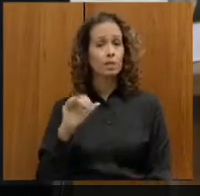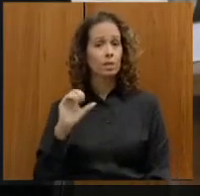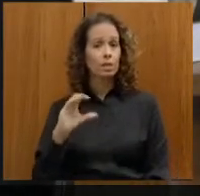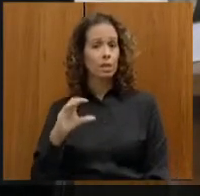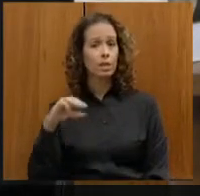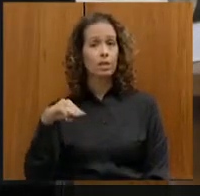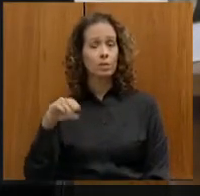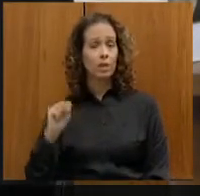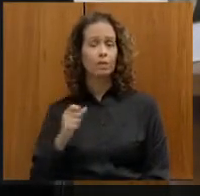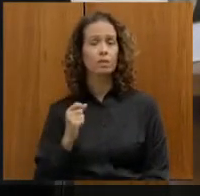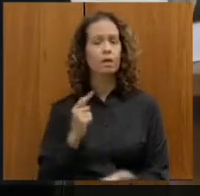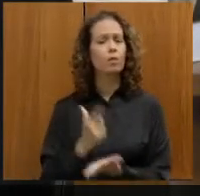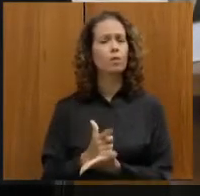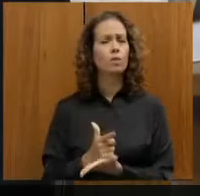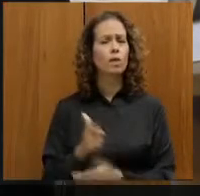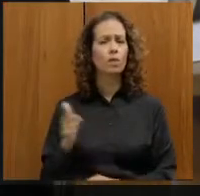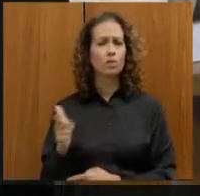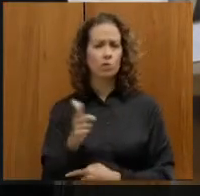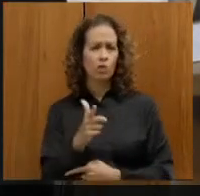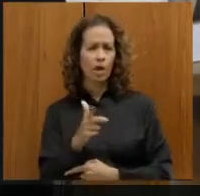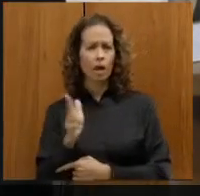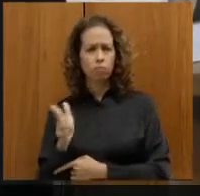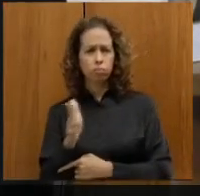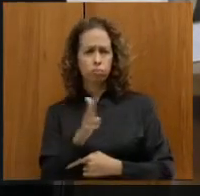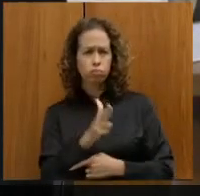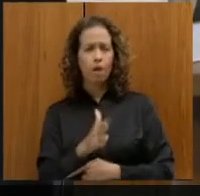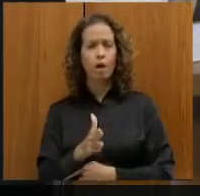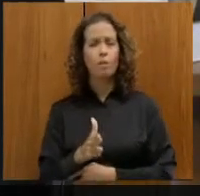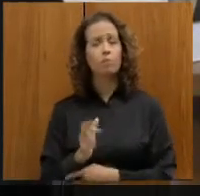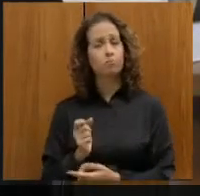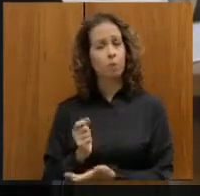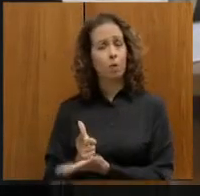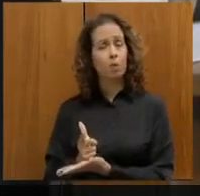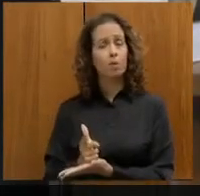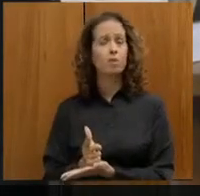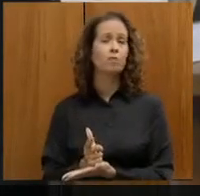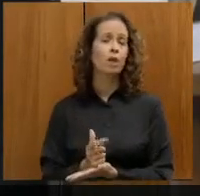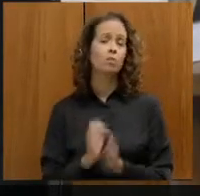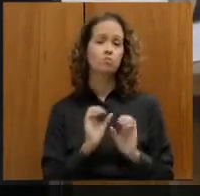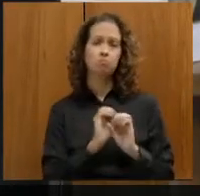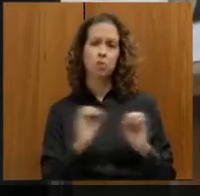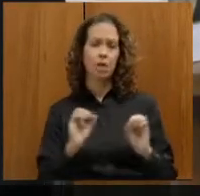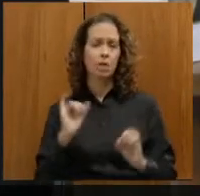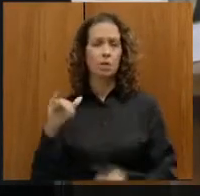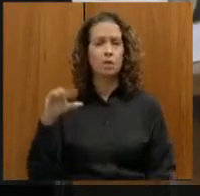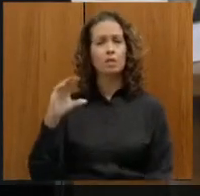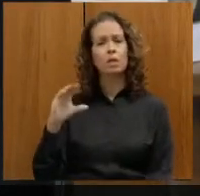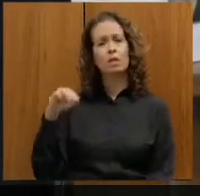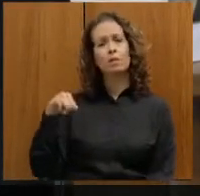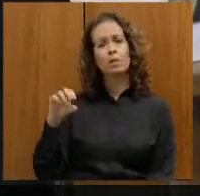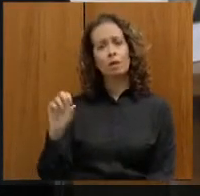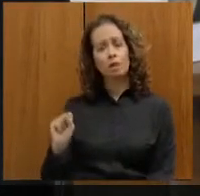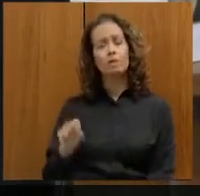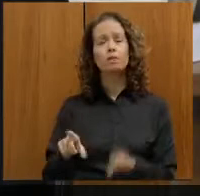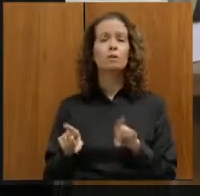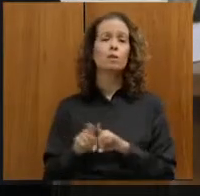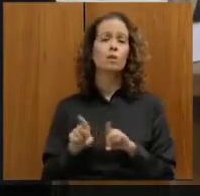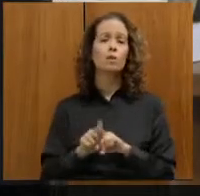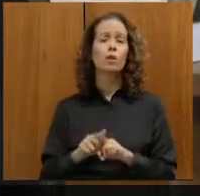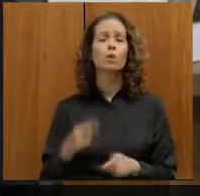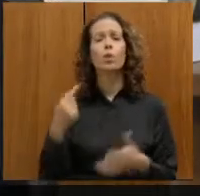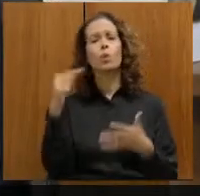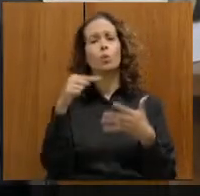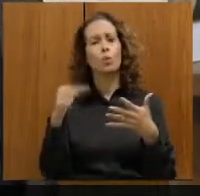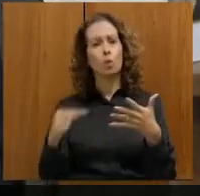ICMS para as armas e outros ferramentas que o os servidores militares necessitam seu dia a